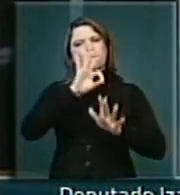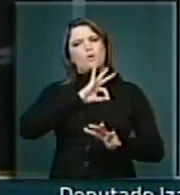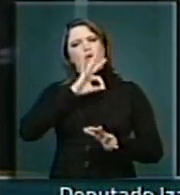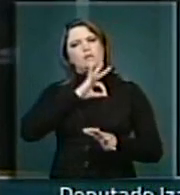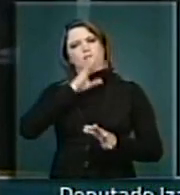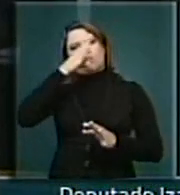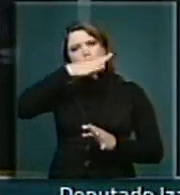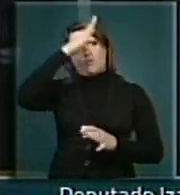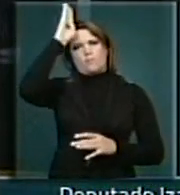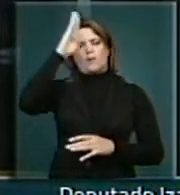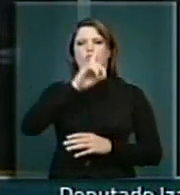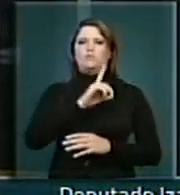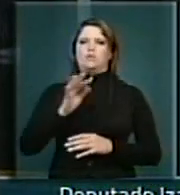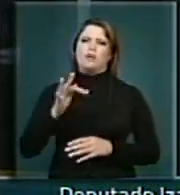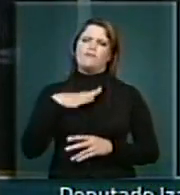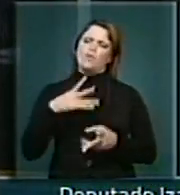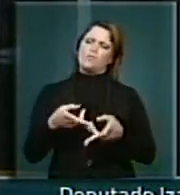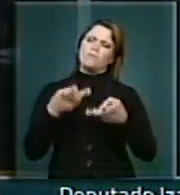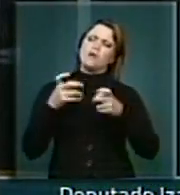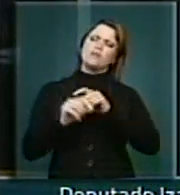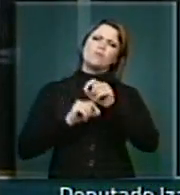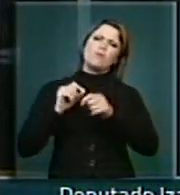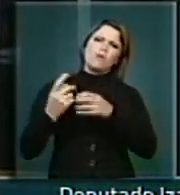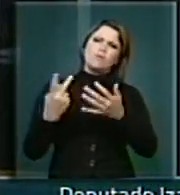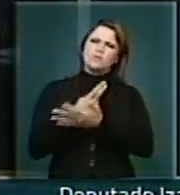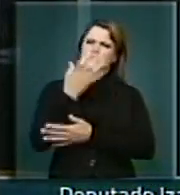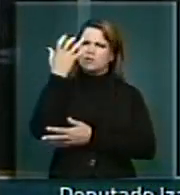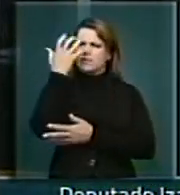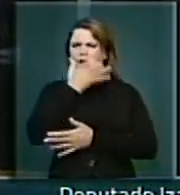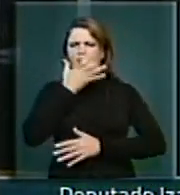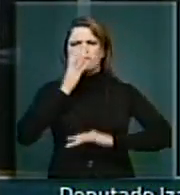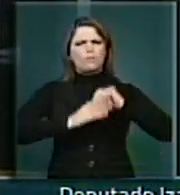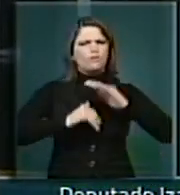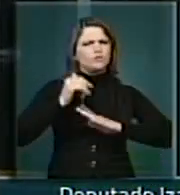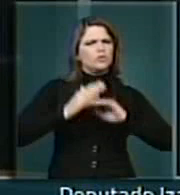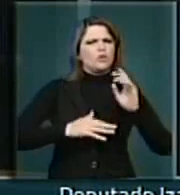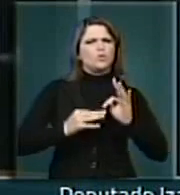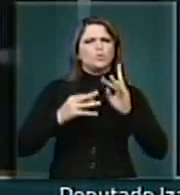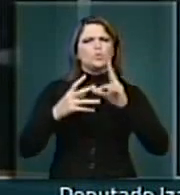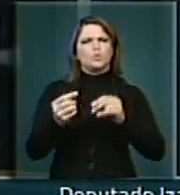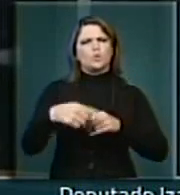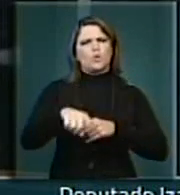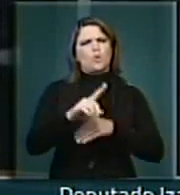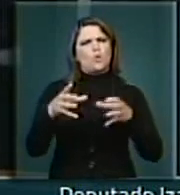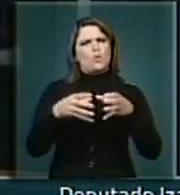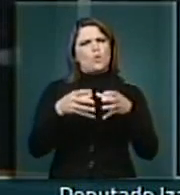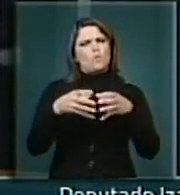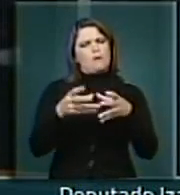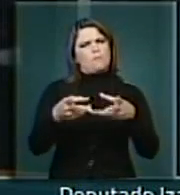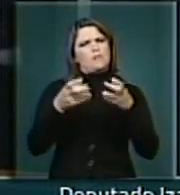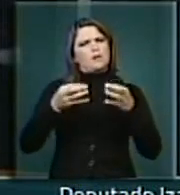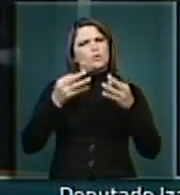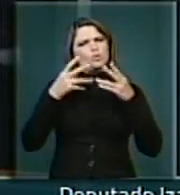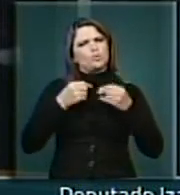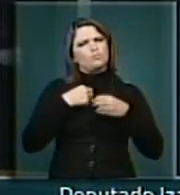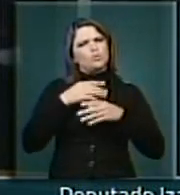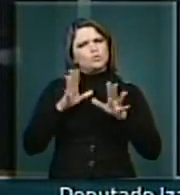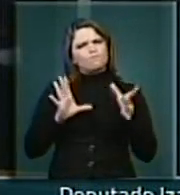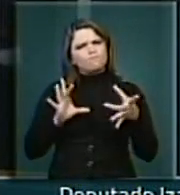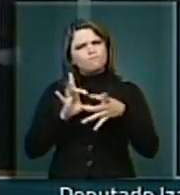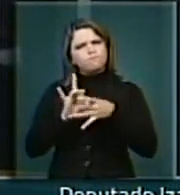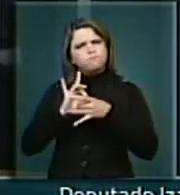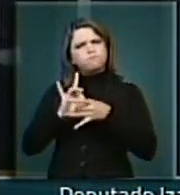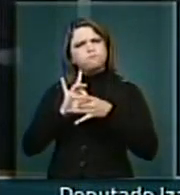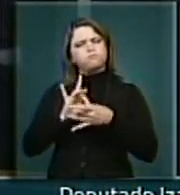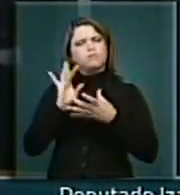pude constatar a seriedade, o profissionalismo dessas categorias, com muita